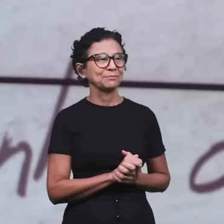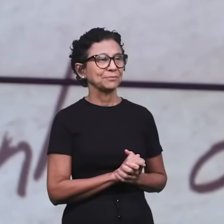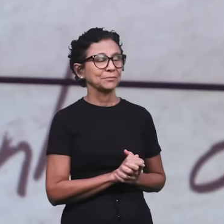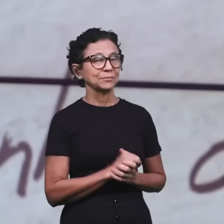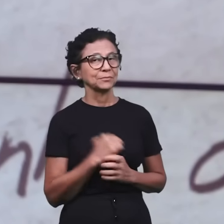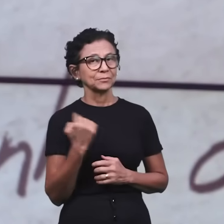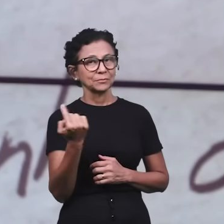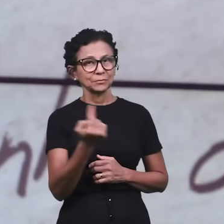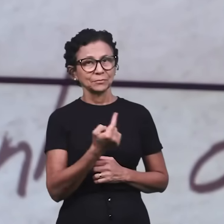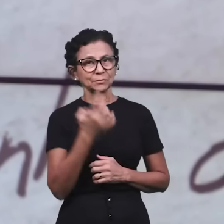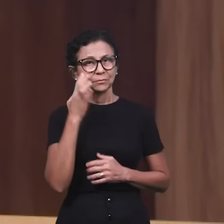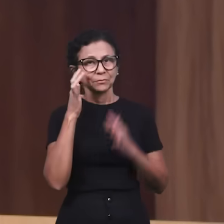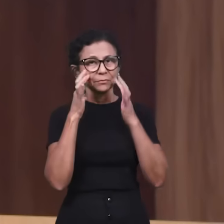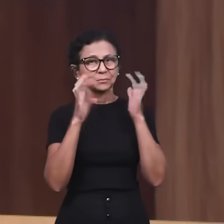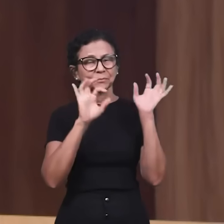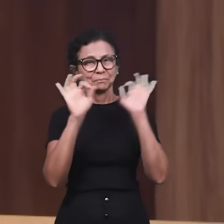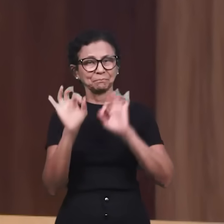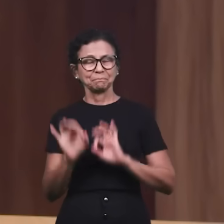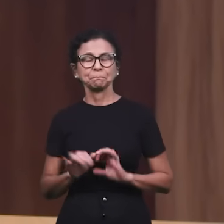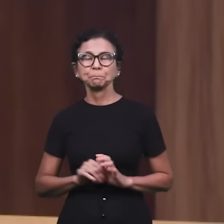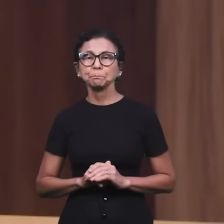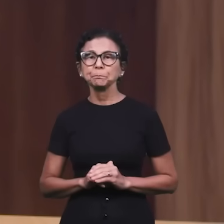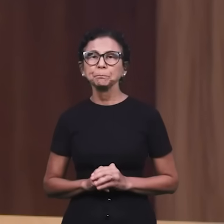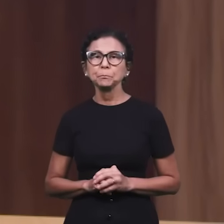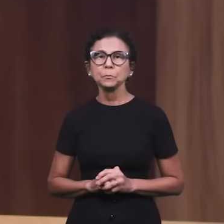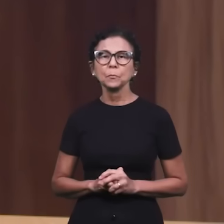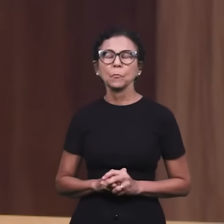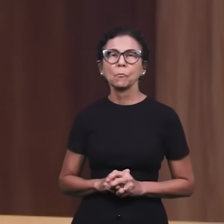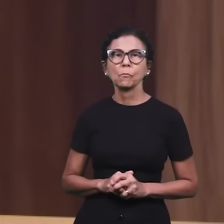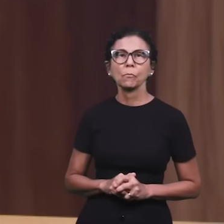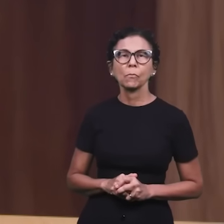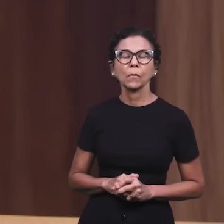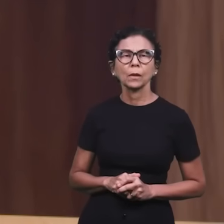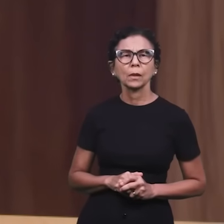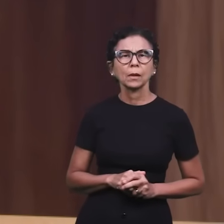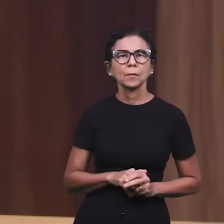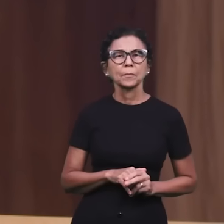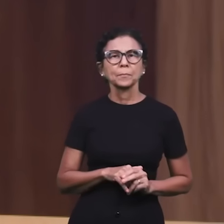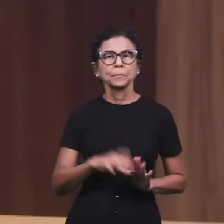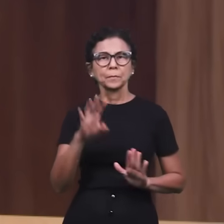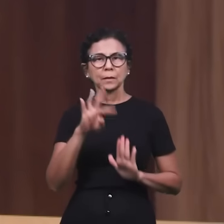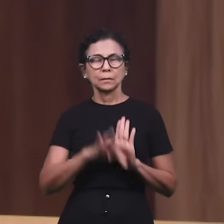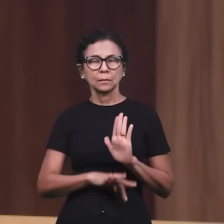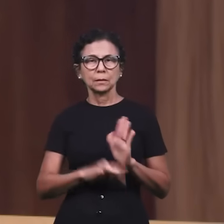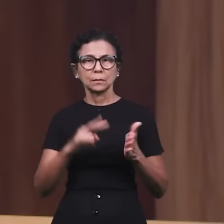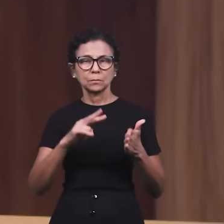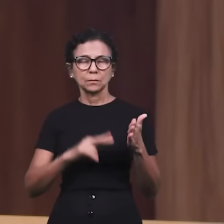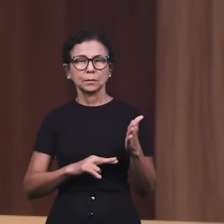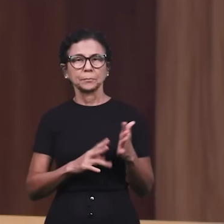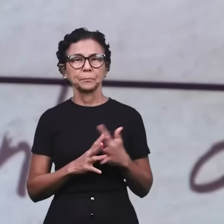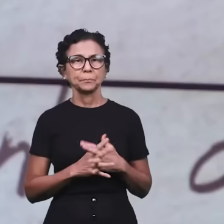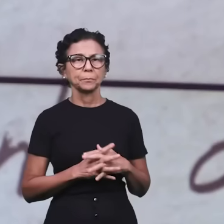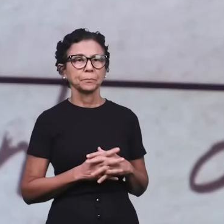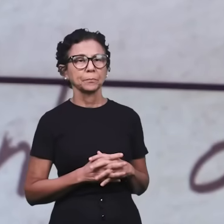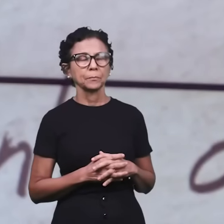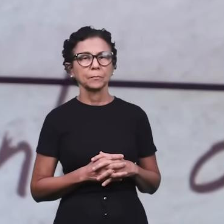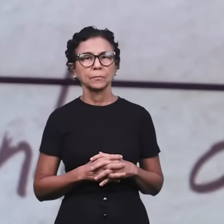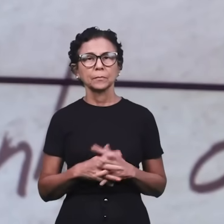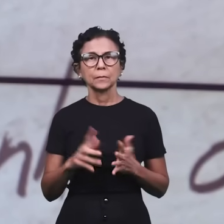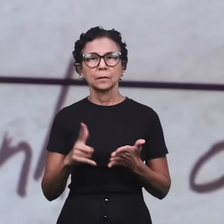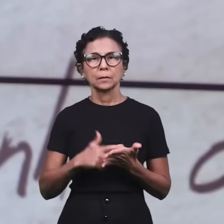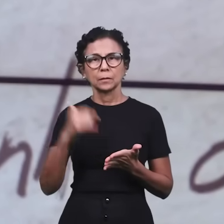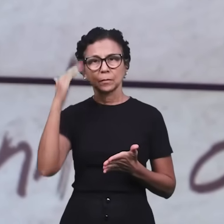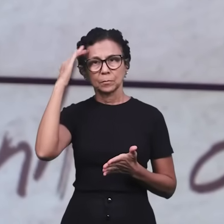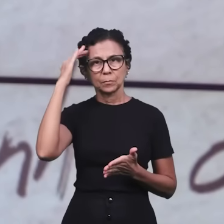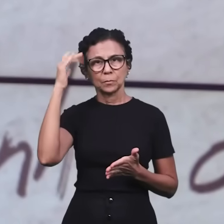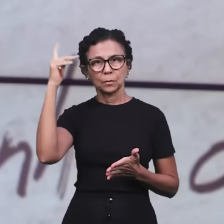também a todos os irmãos. Nós vamos dar início pedindo ao Fábio para ler o texto base para esse tema. O texto está em